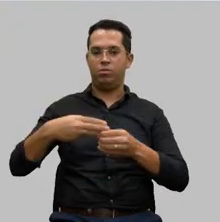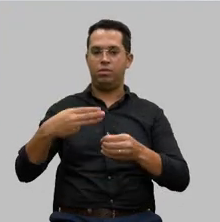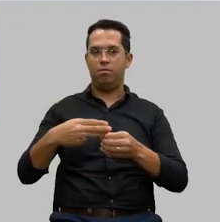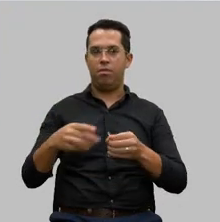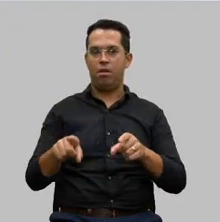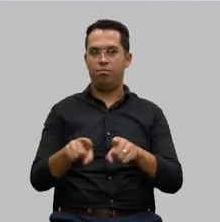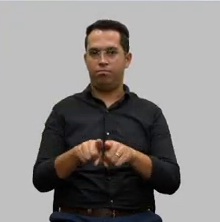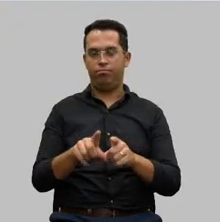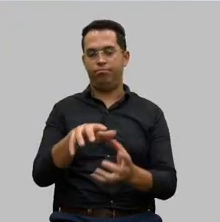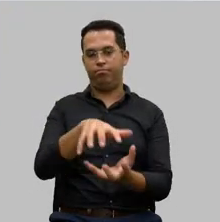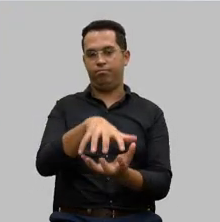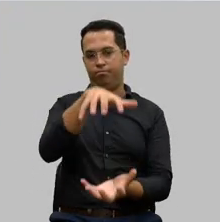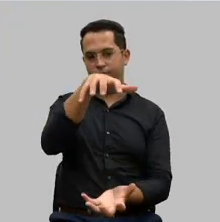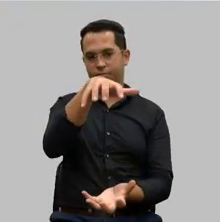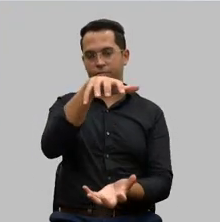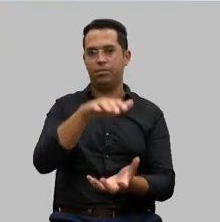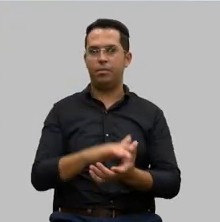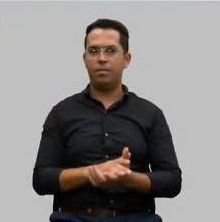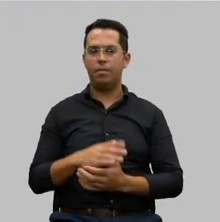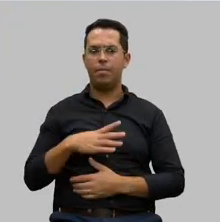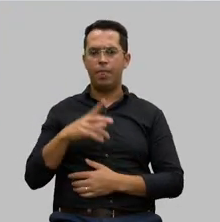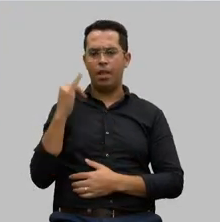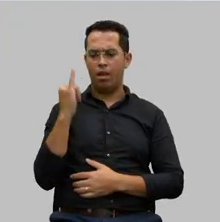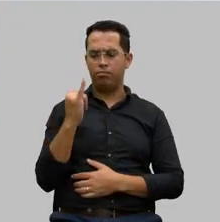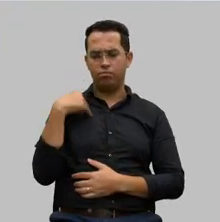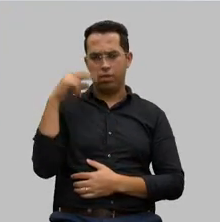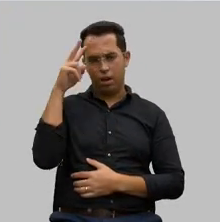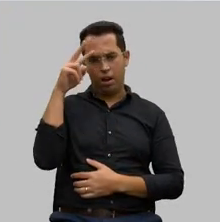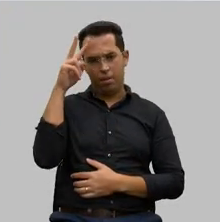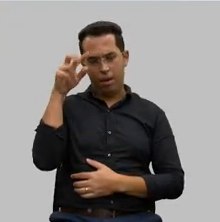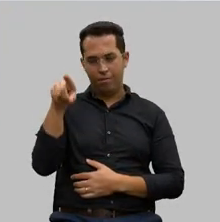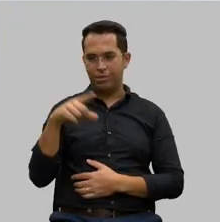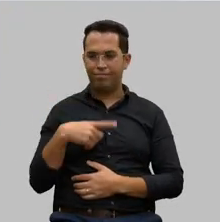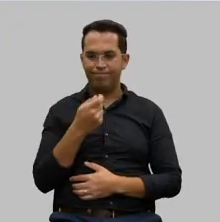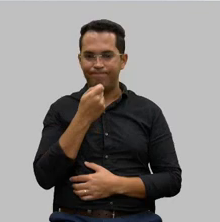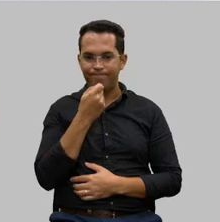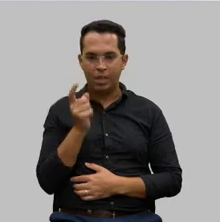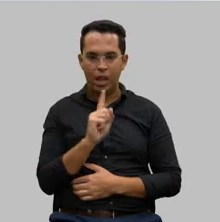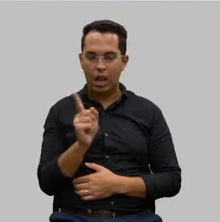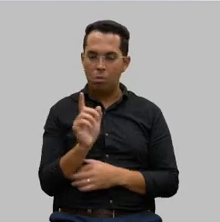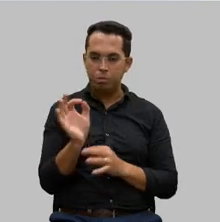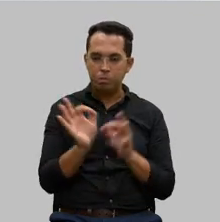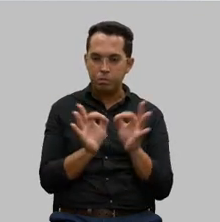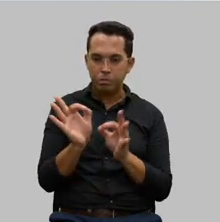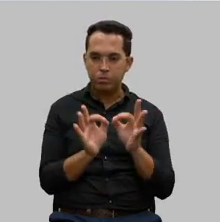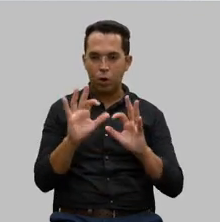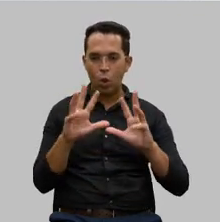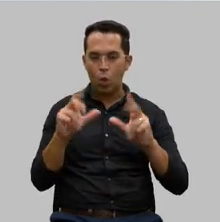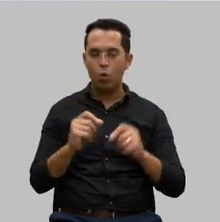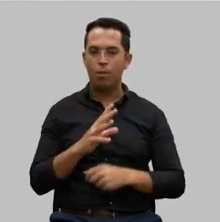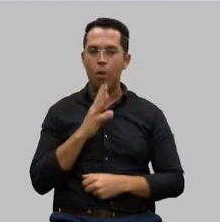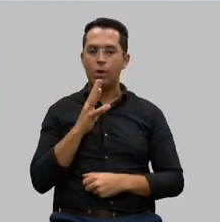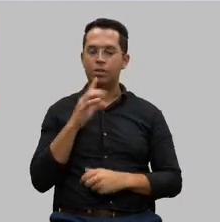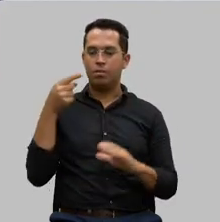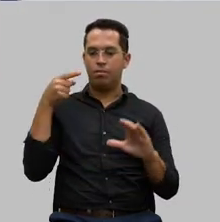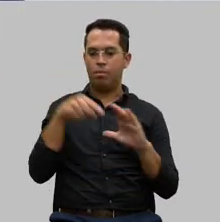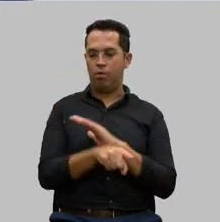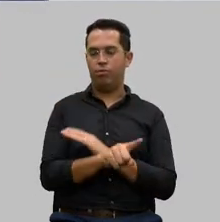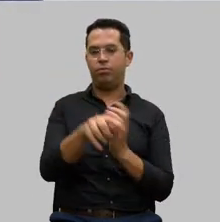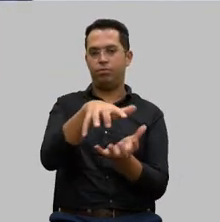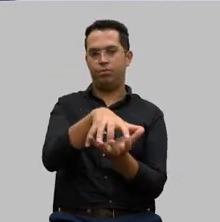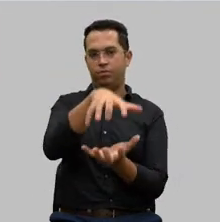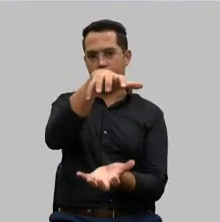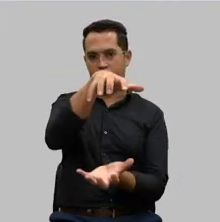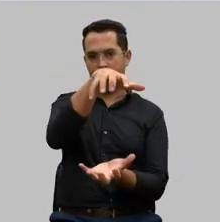que realmente vocês não estão preparados para para conhecer as causas do Idoso eu quero reivindicar